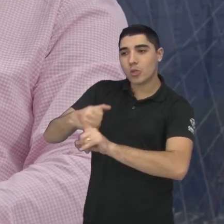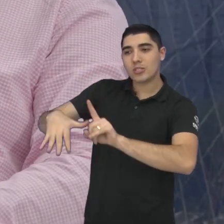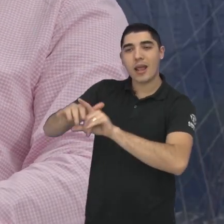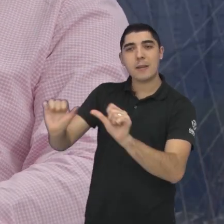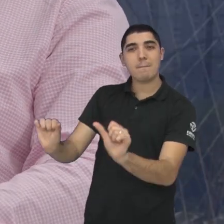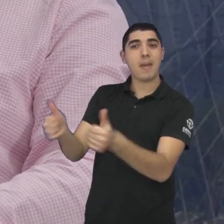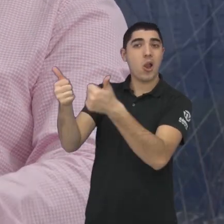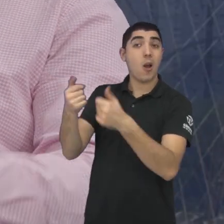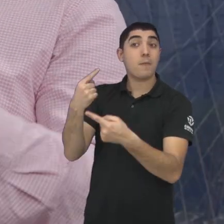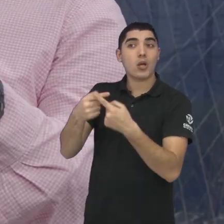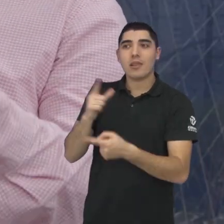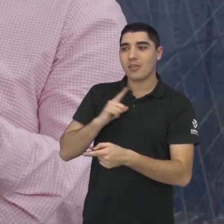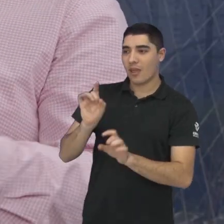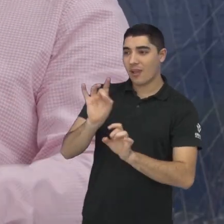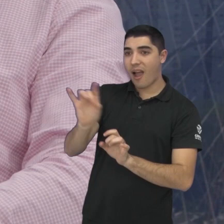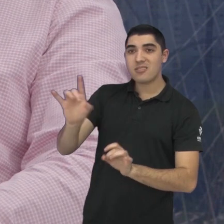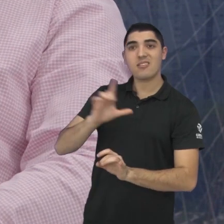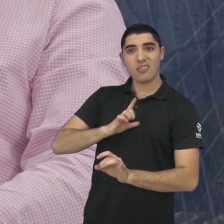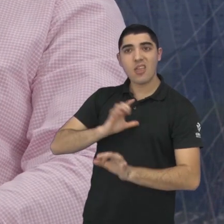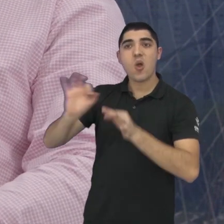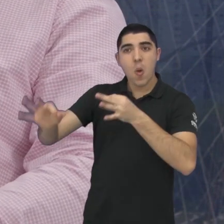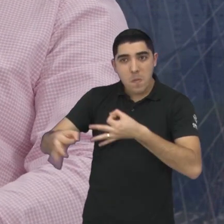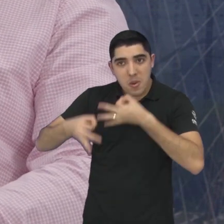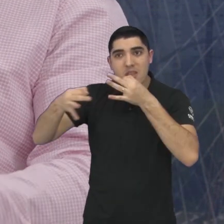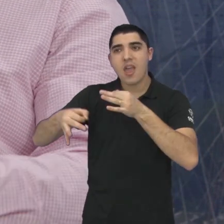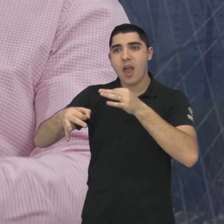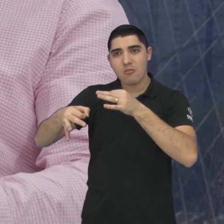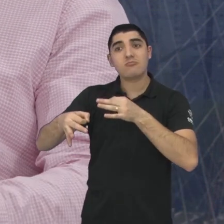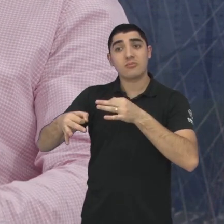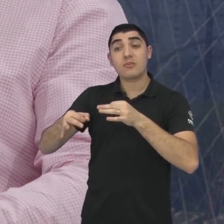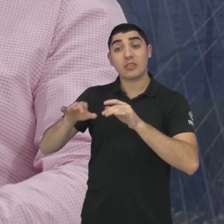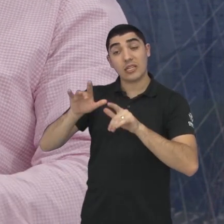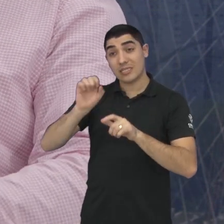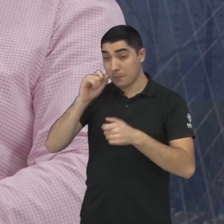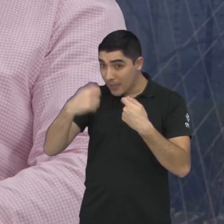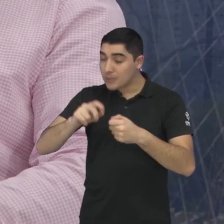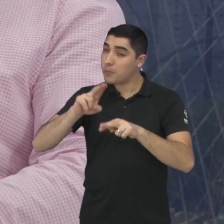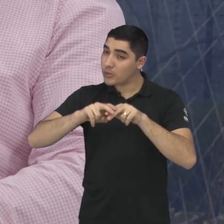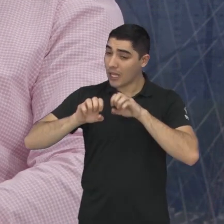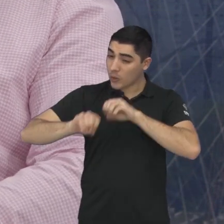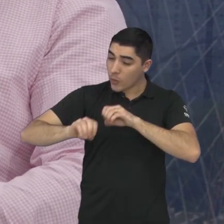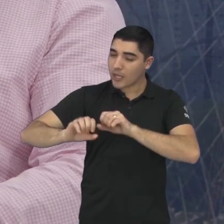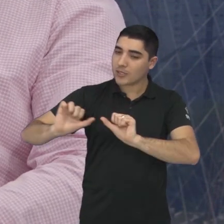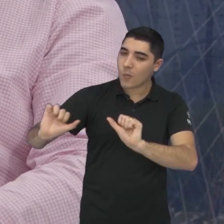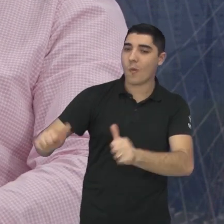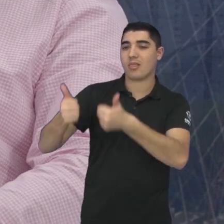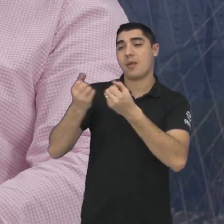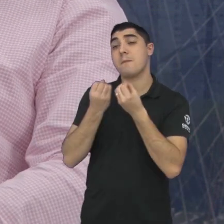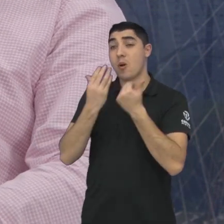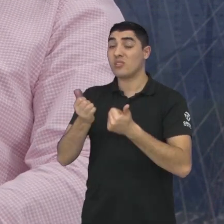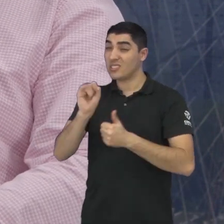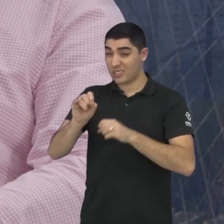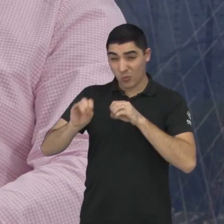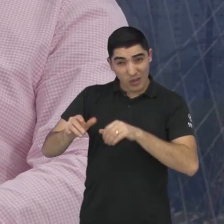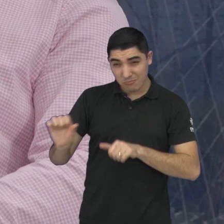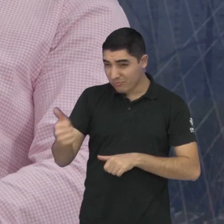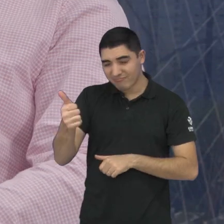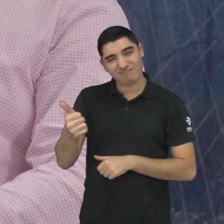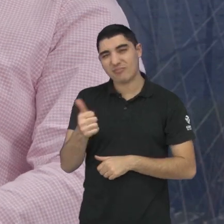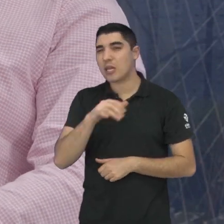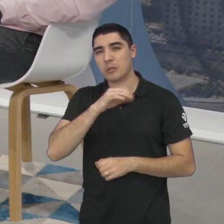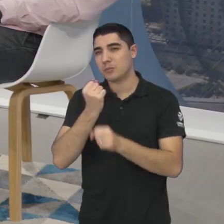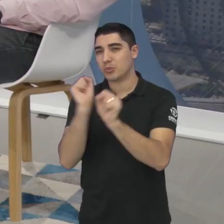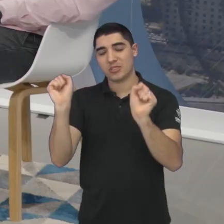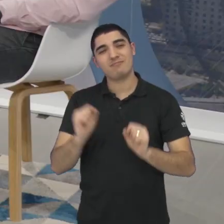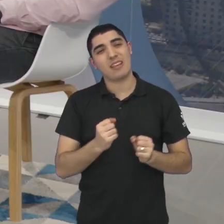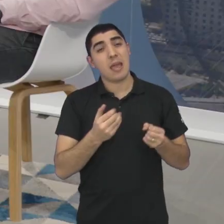uma sociedade melhor, ter um ser humano melhor, e isso, sem uma educação de qualidade, isso não é possível. A educação é a